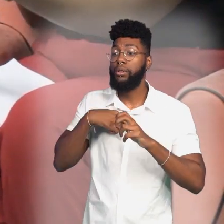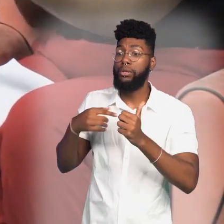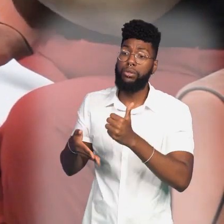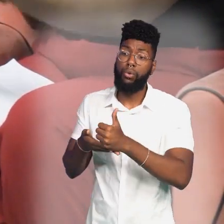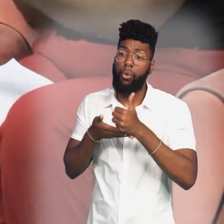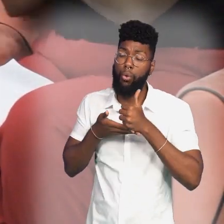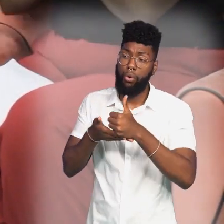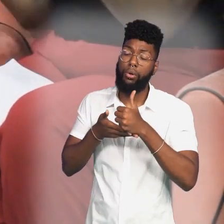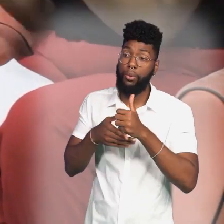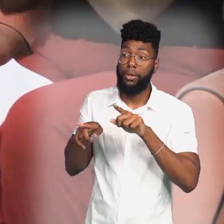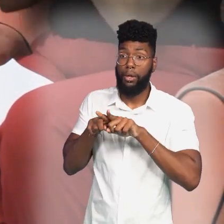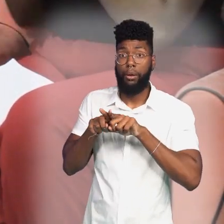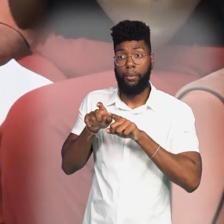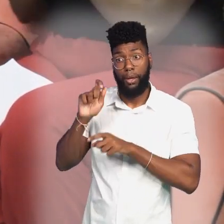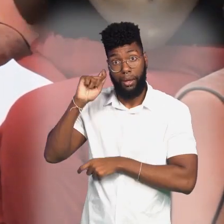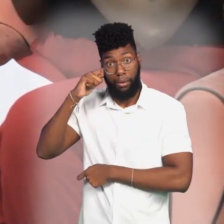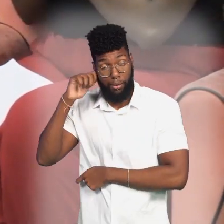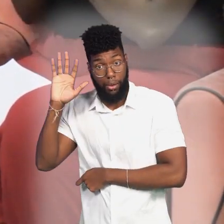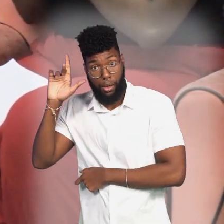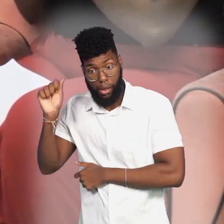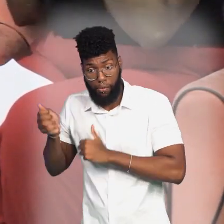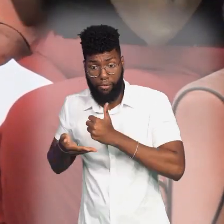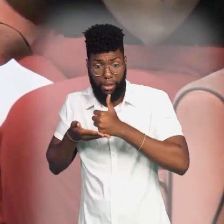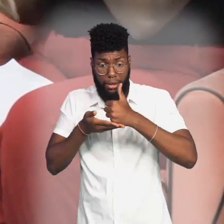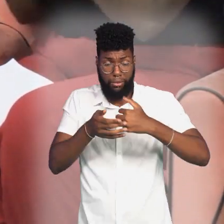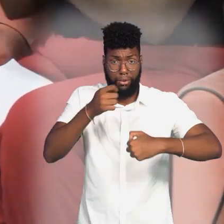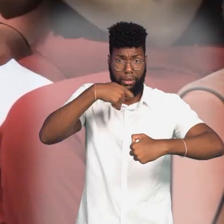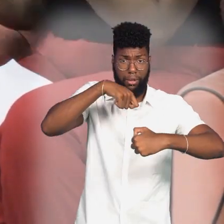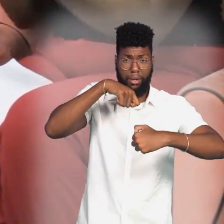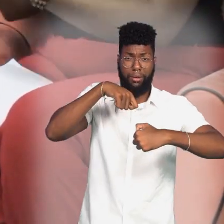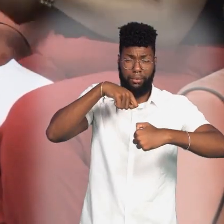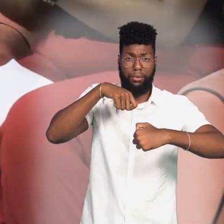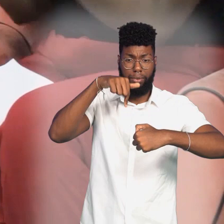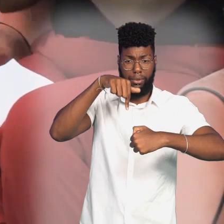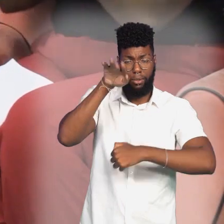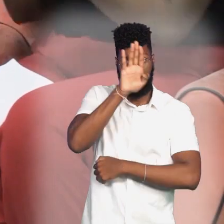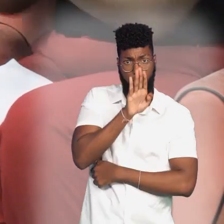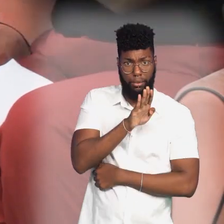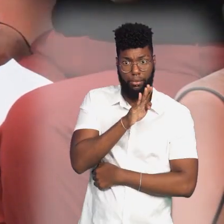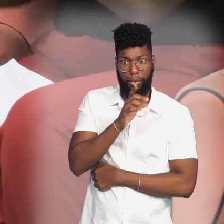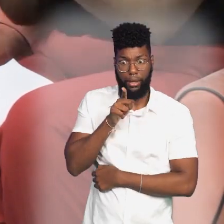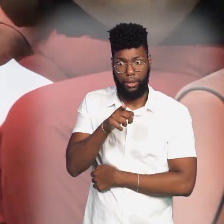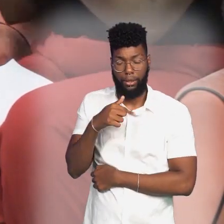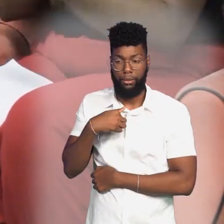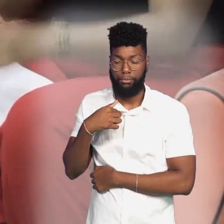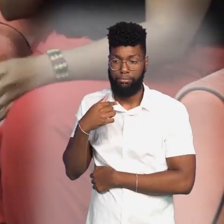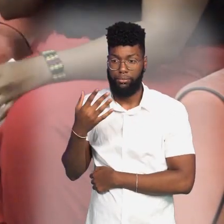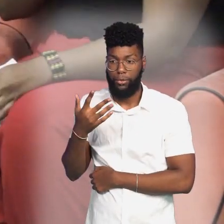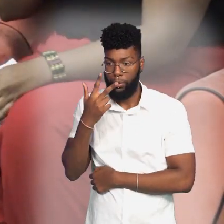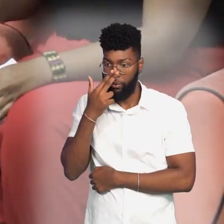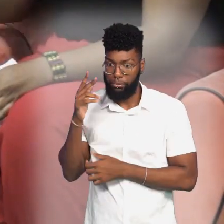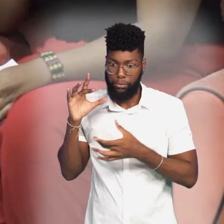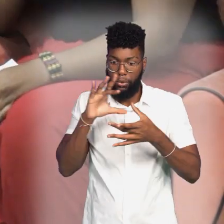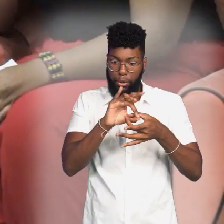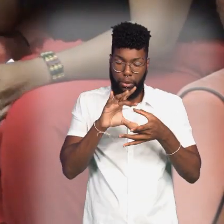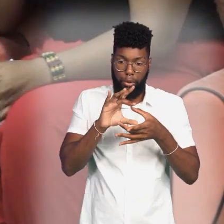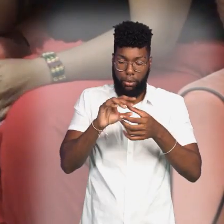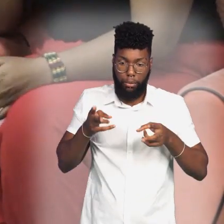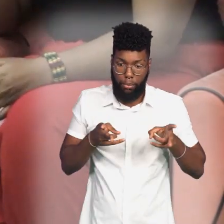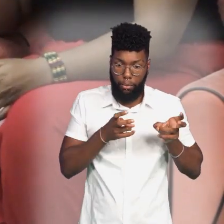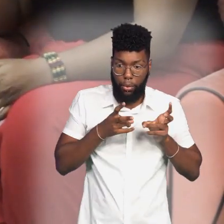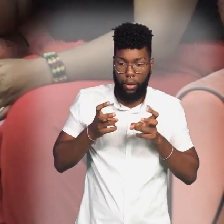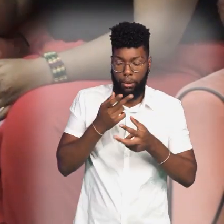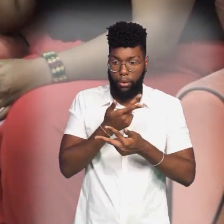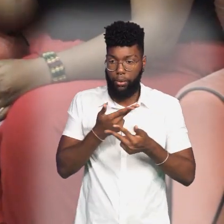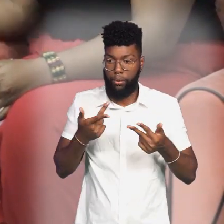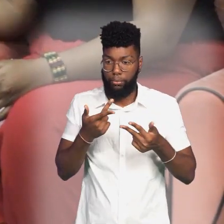contribuições africanas, o quanto isso se junta, para mim cada vez vai fazendo mais sentido e vai em busca do que eu, né? O que é pra